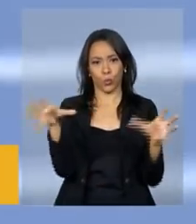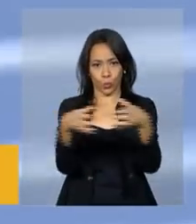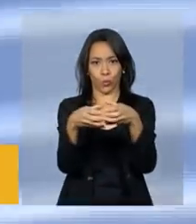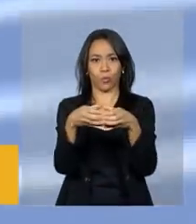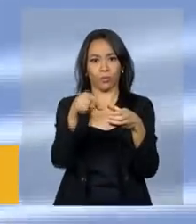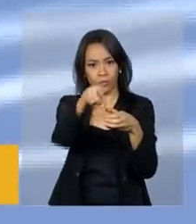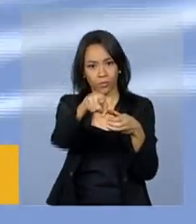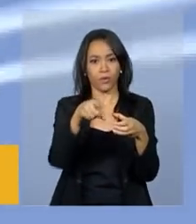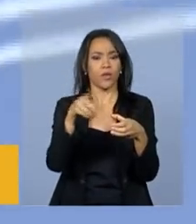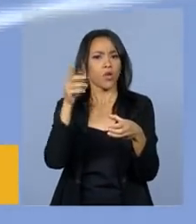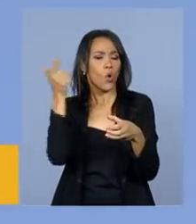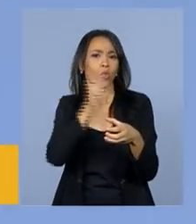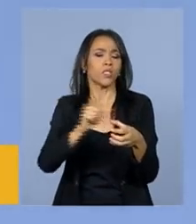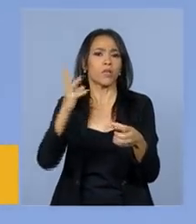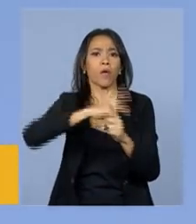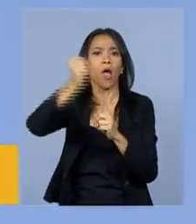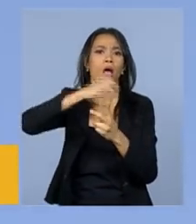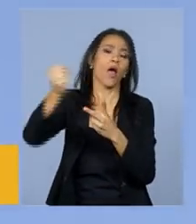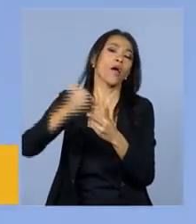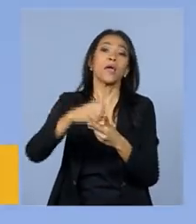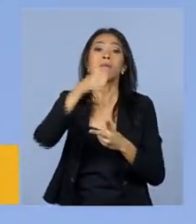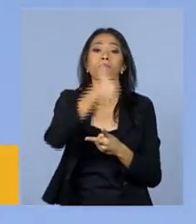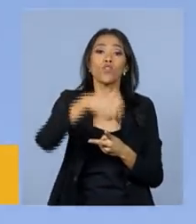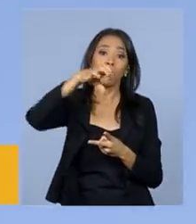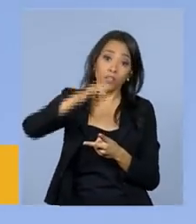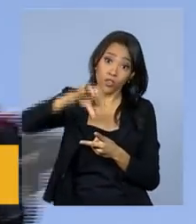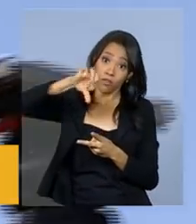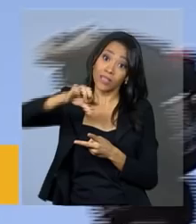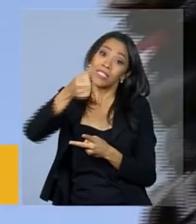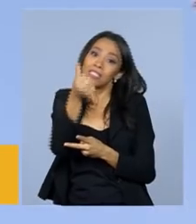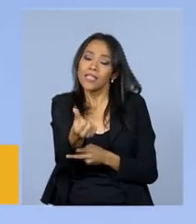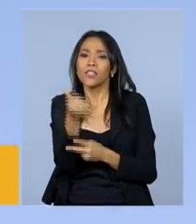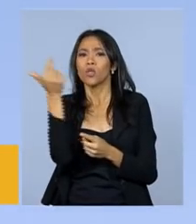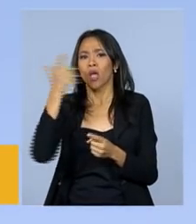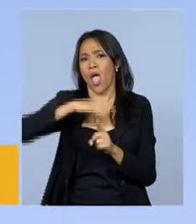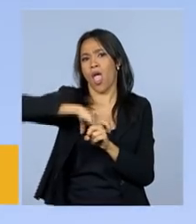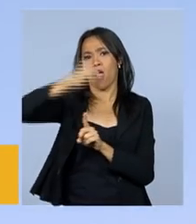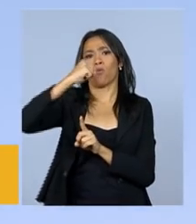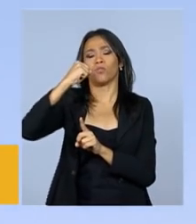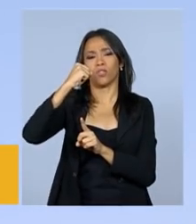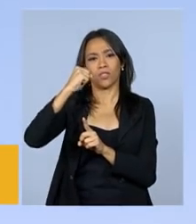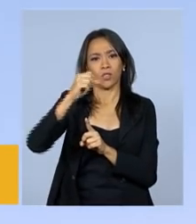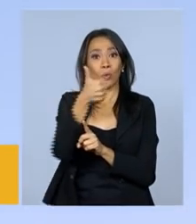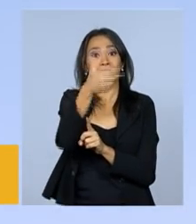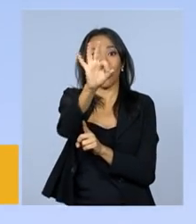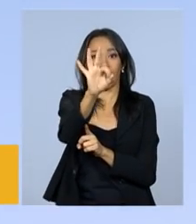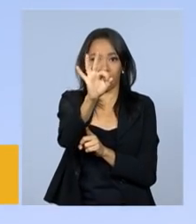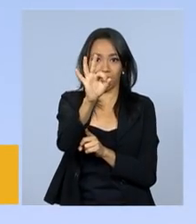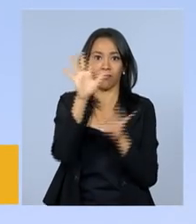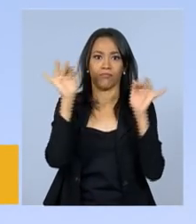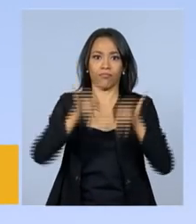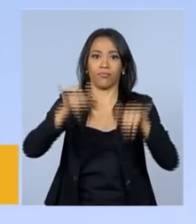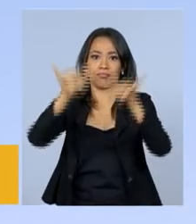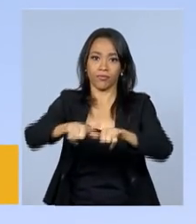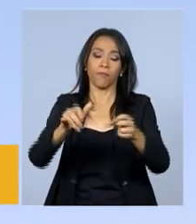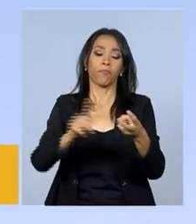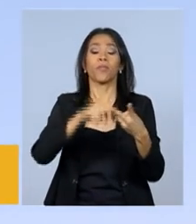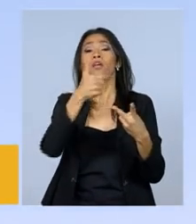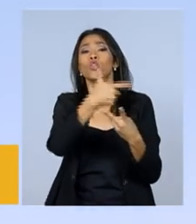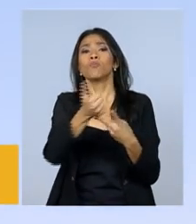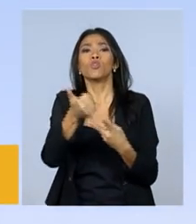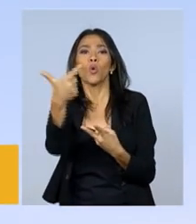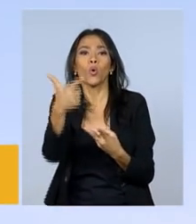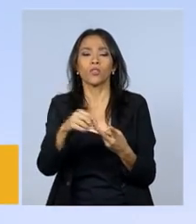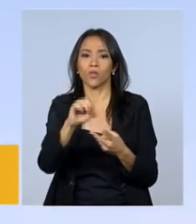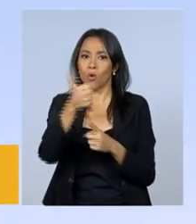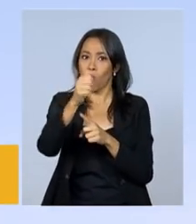atingimos 3 recordes. Em 1996, fizemos essa formação em voo invertido com 10 aeronaves. Em 2002, com